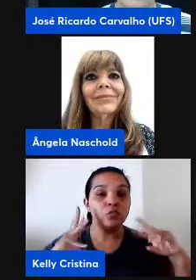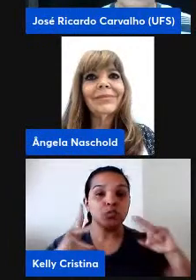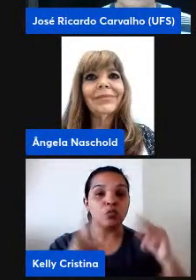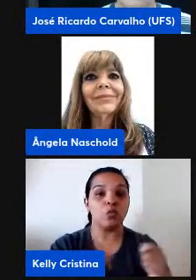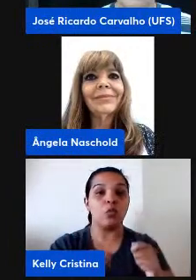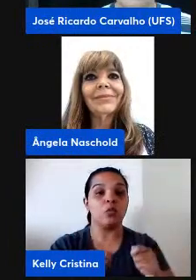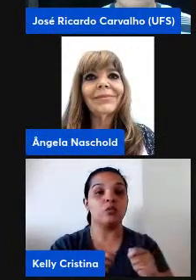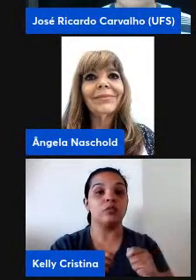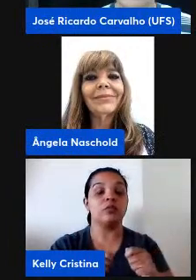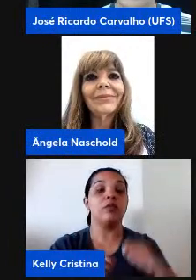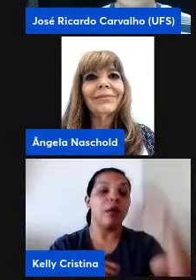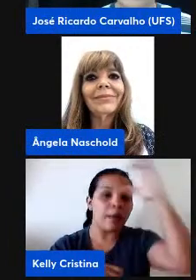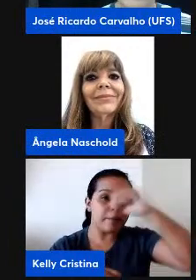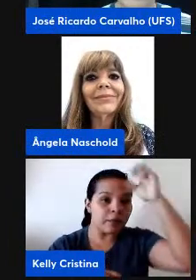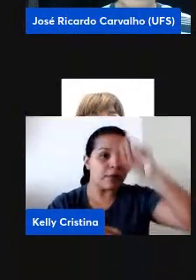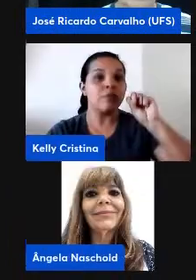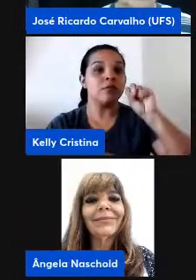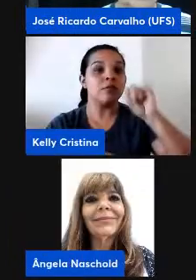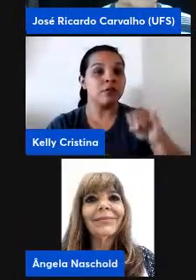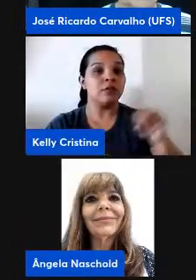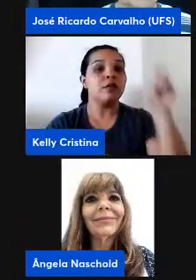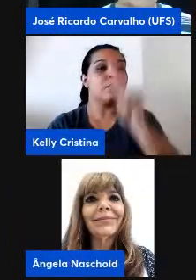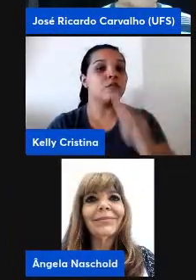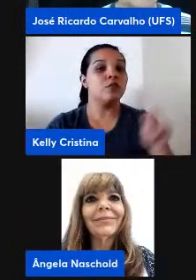aprenderão se usarmos